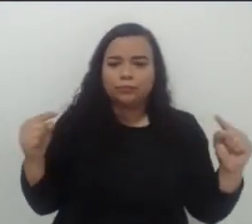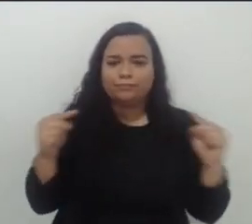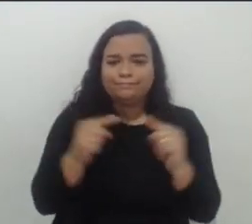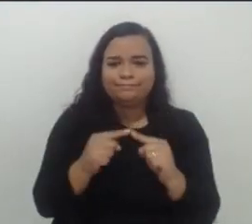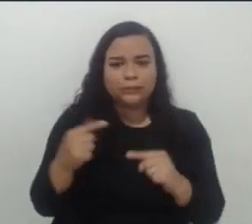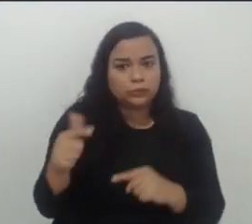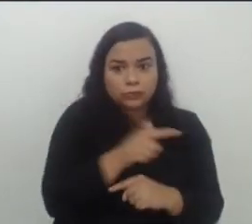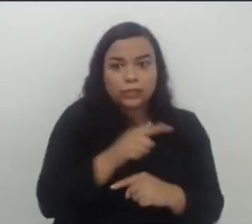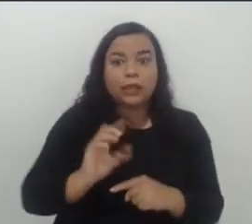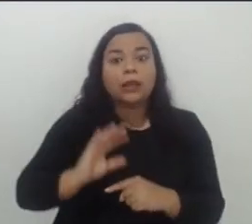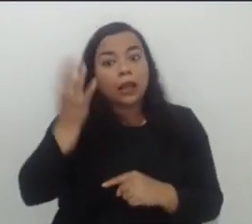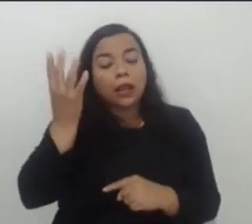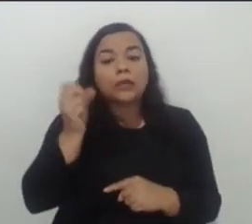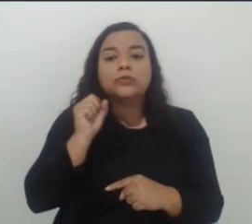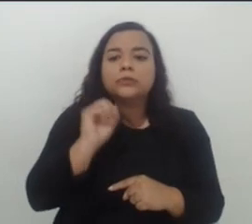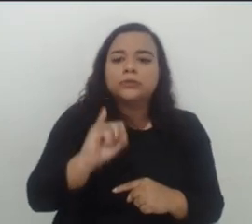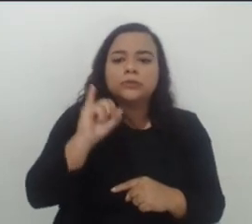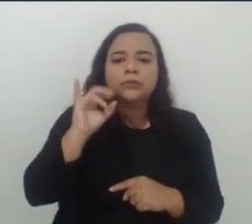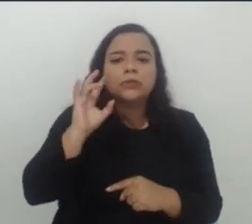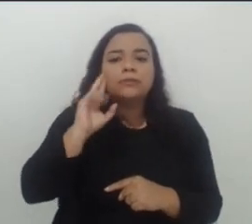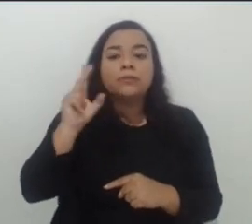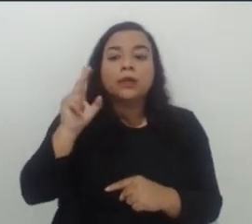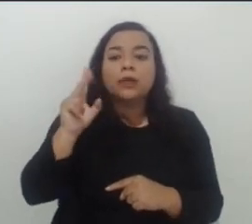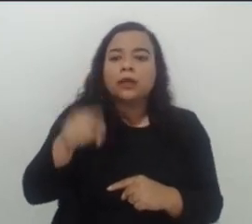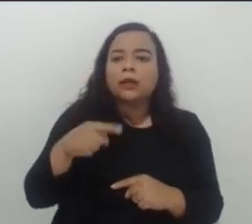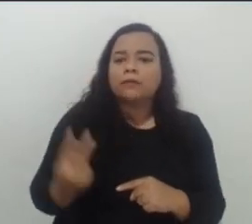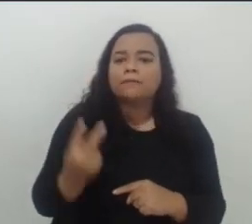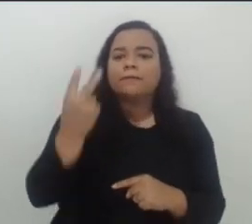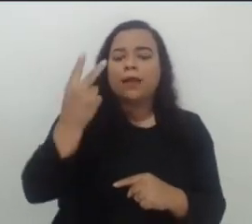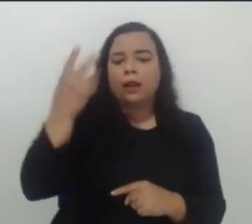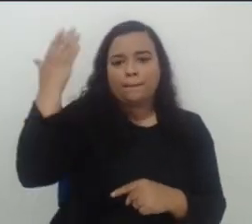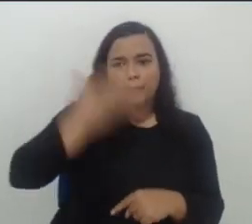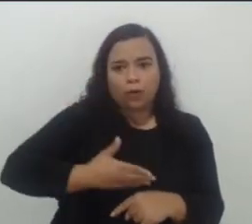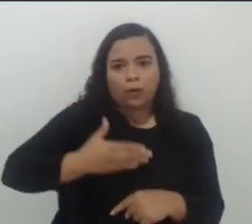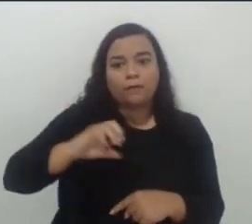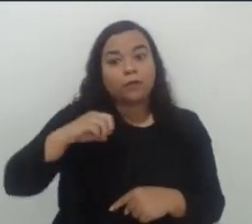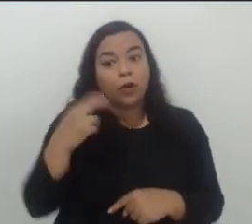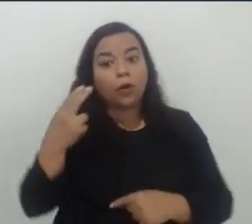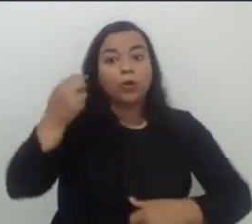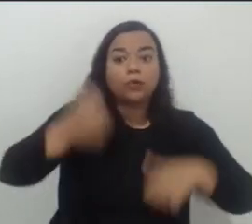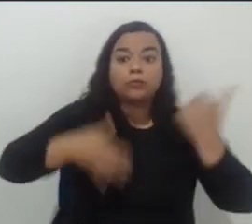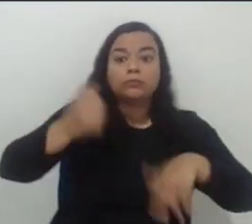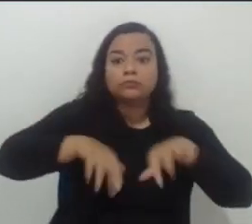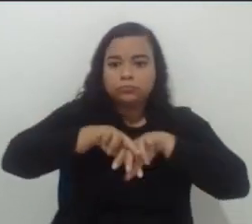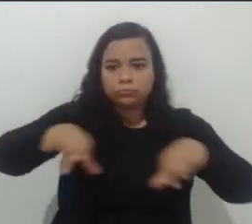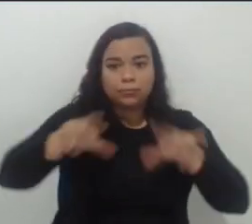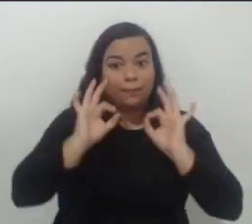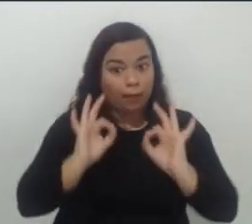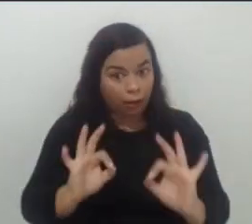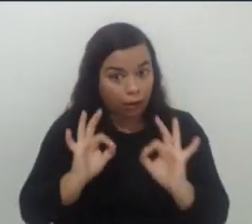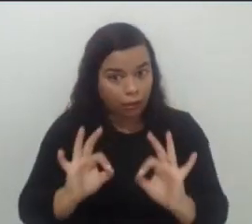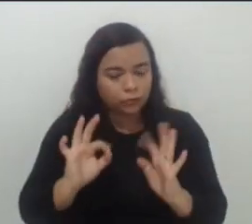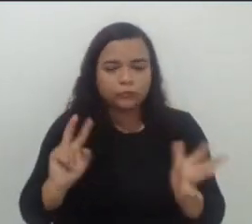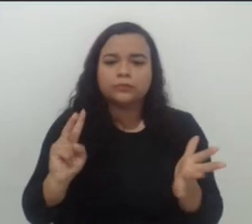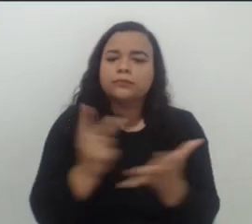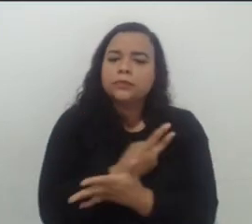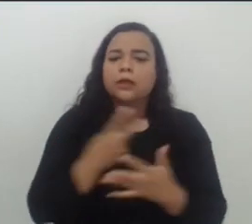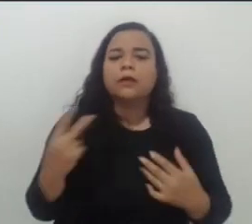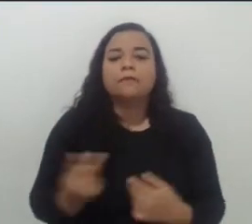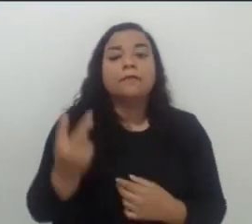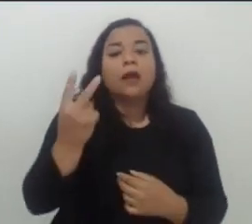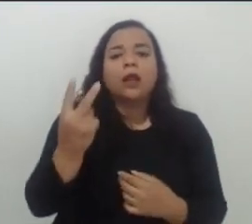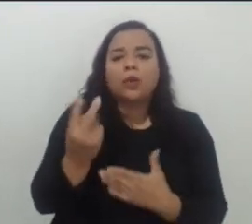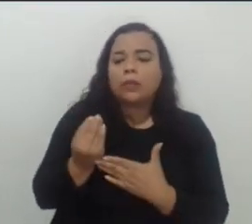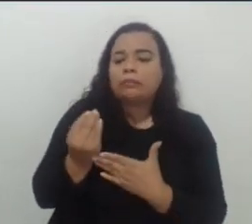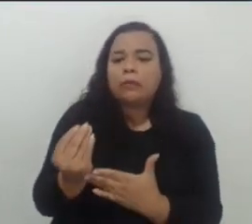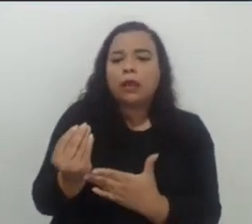nos casos de equivocada valoração da prova ou das alegações de fato. Ocorrendo valoração